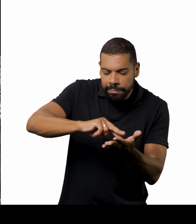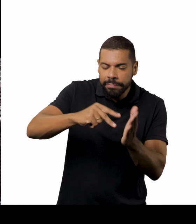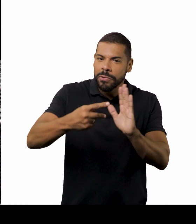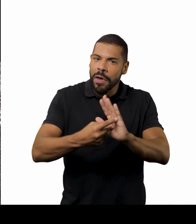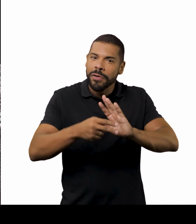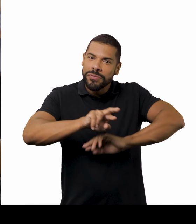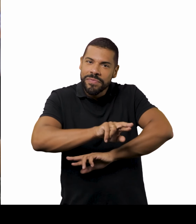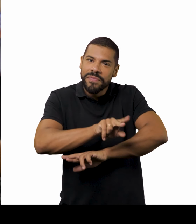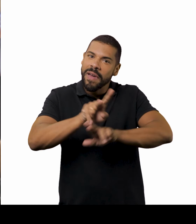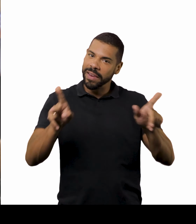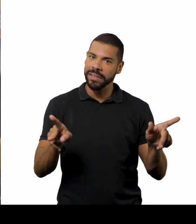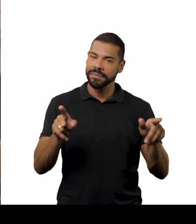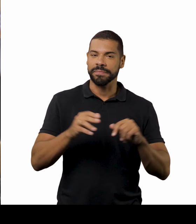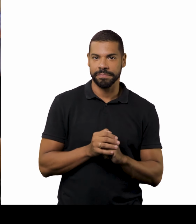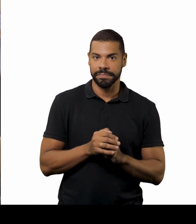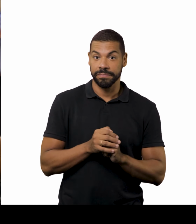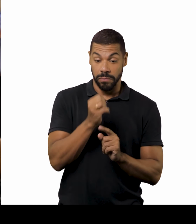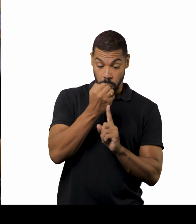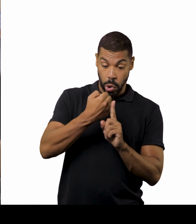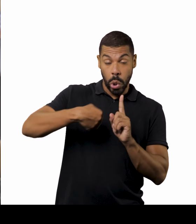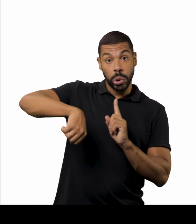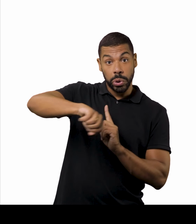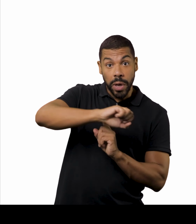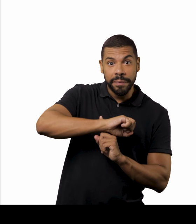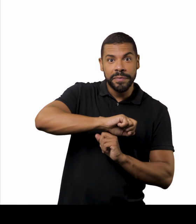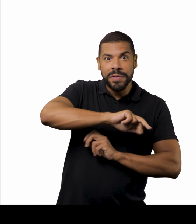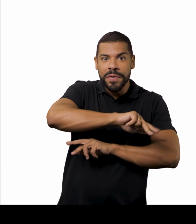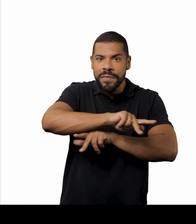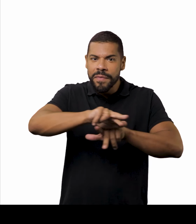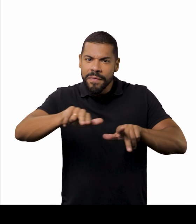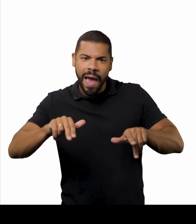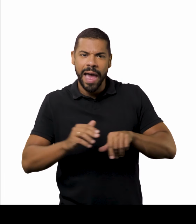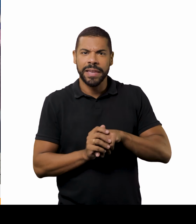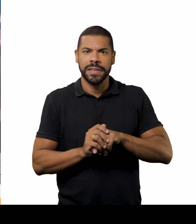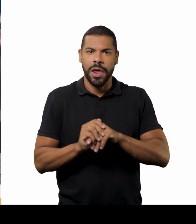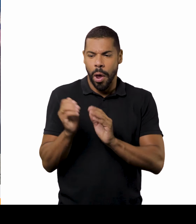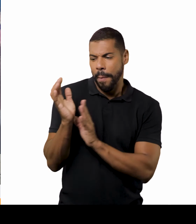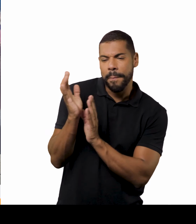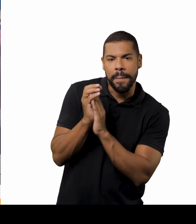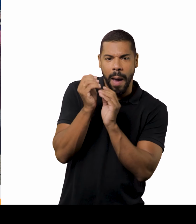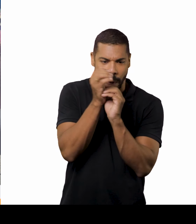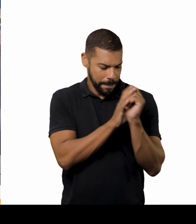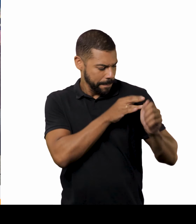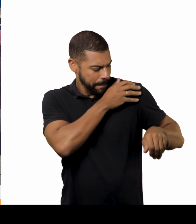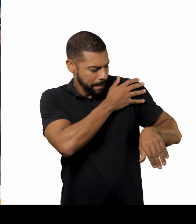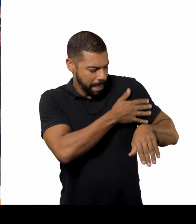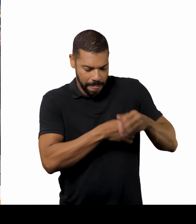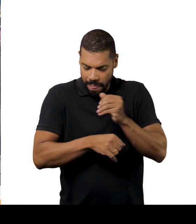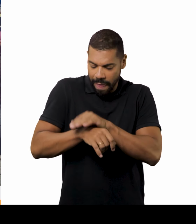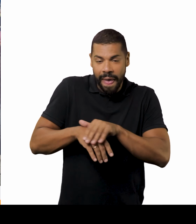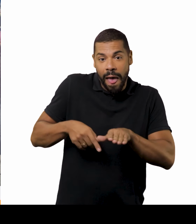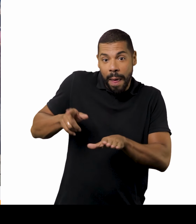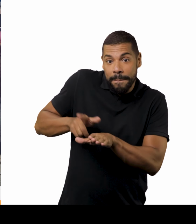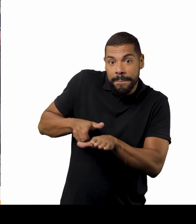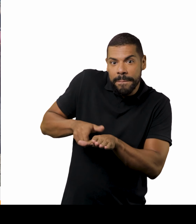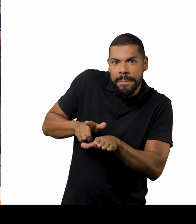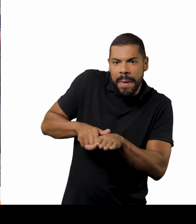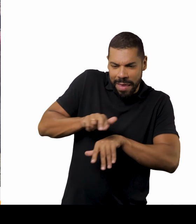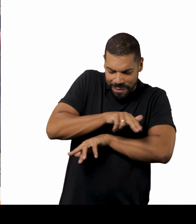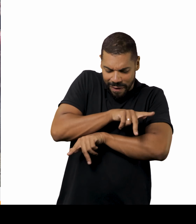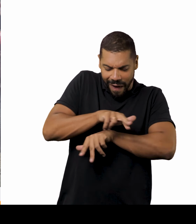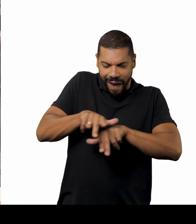precisa significar aquilo. A função também é uma construção social. Então essa coisa de ter várias mãos, pé no braço, é também